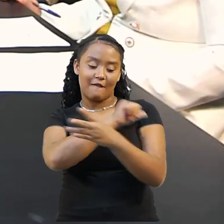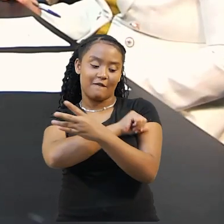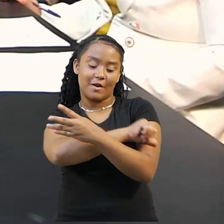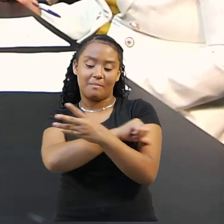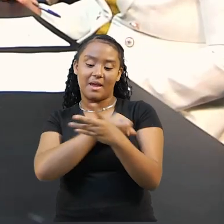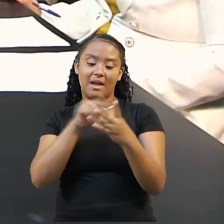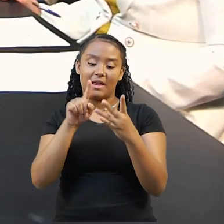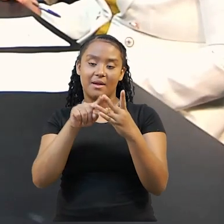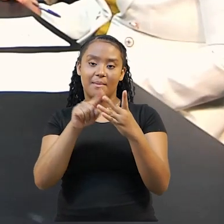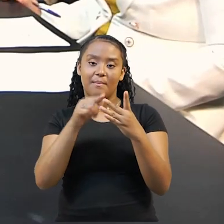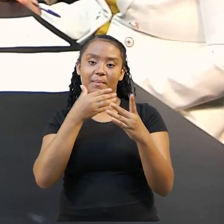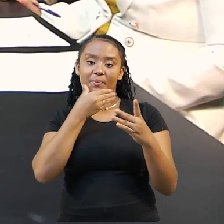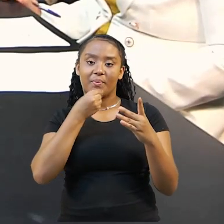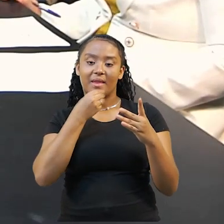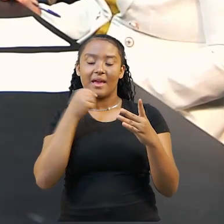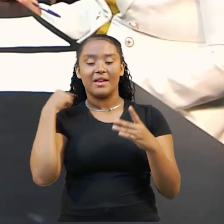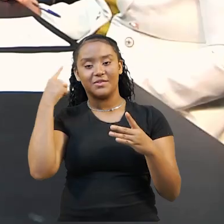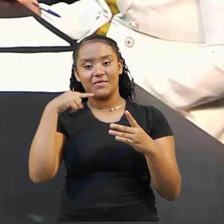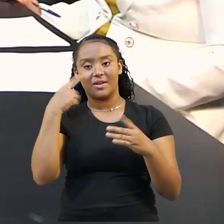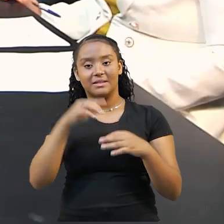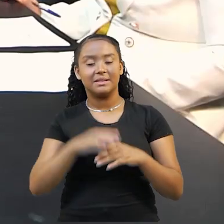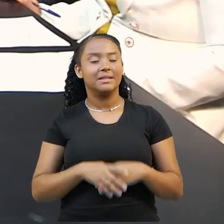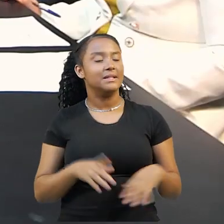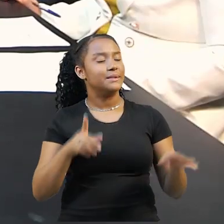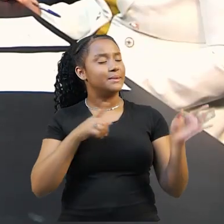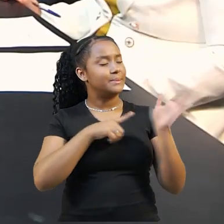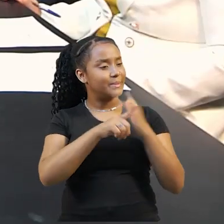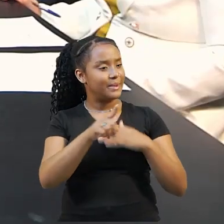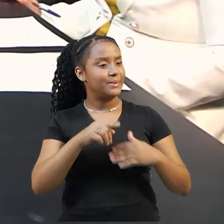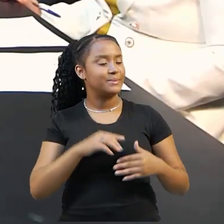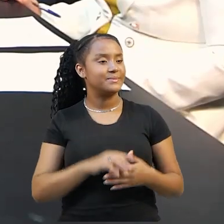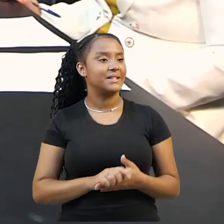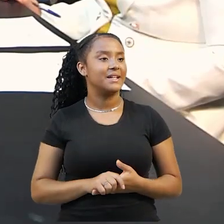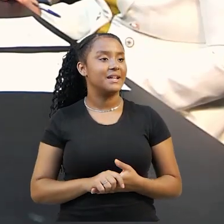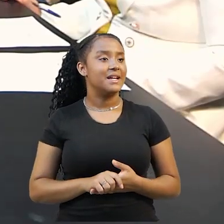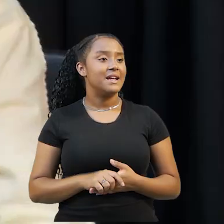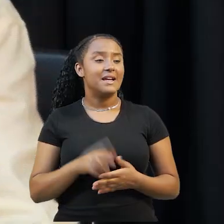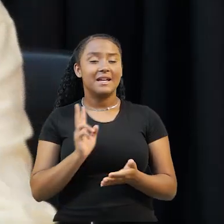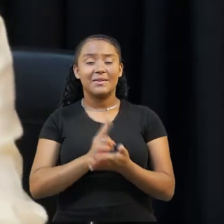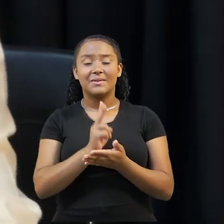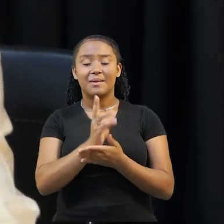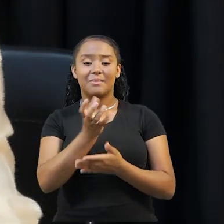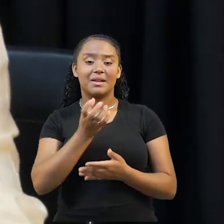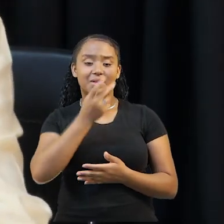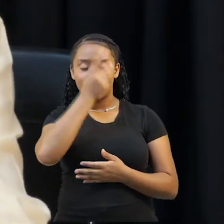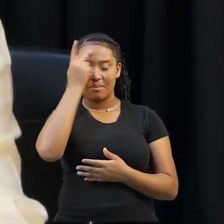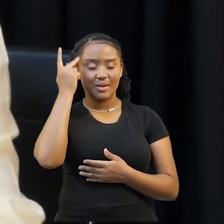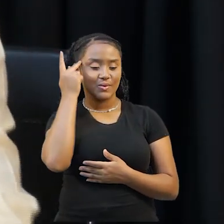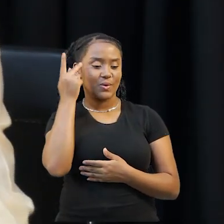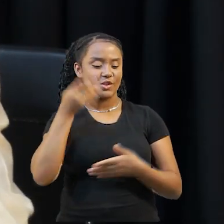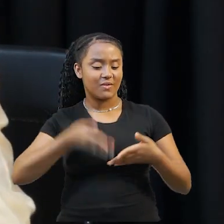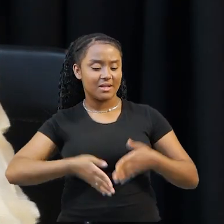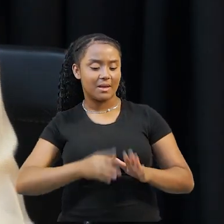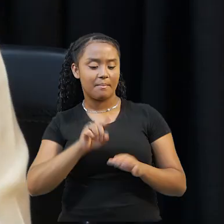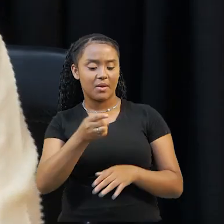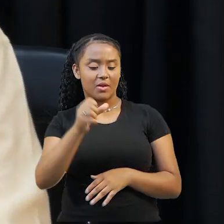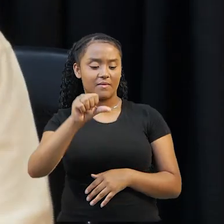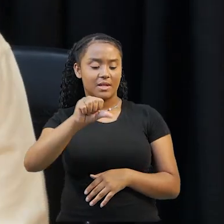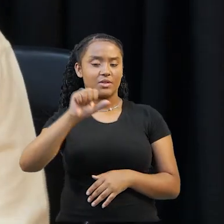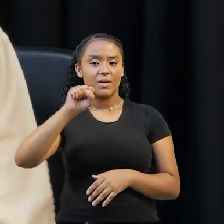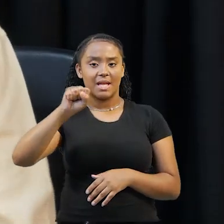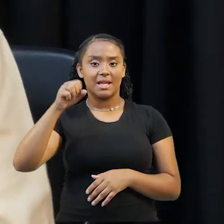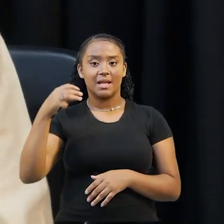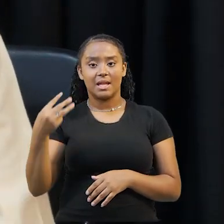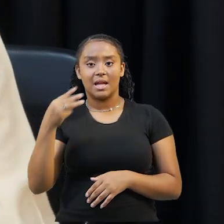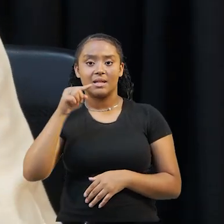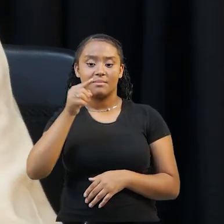limite do tempo que vai referenciar a minha pergunta. Eu sempre quis uma pessoa que tivesse nascido ali por 83, 84, para